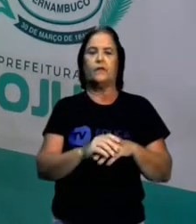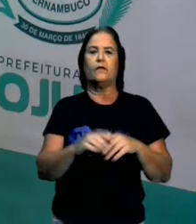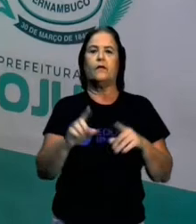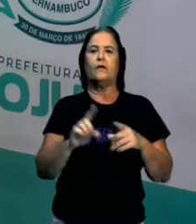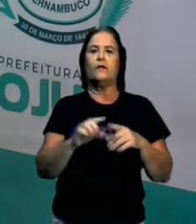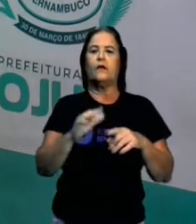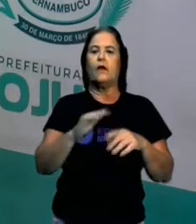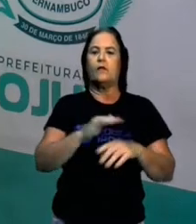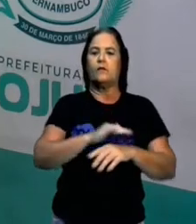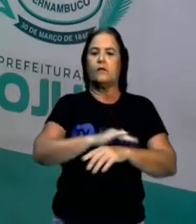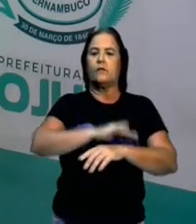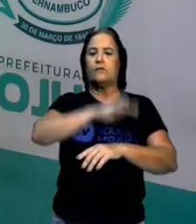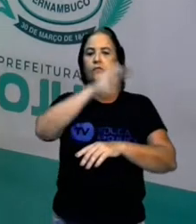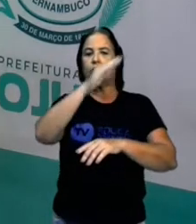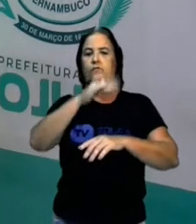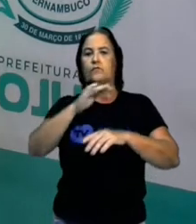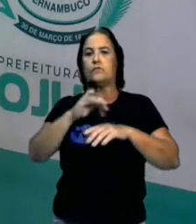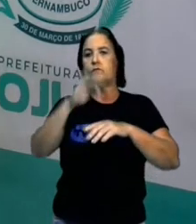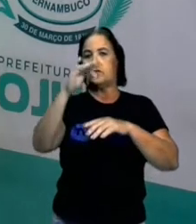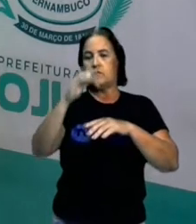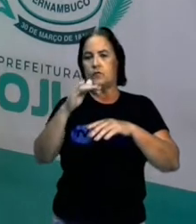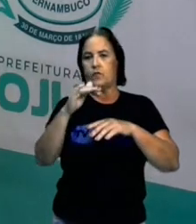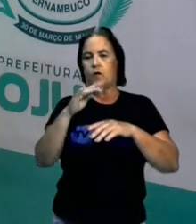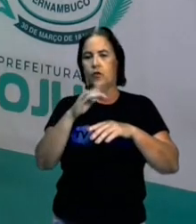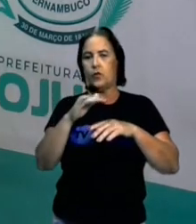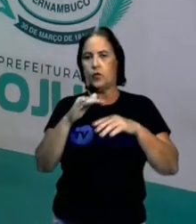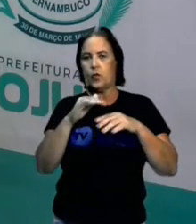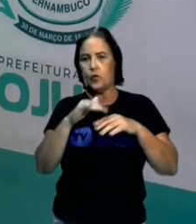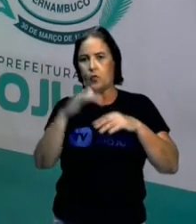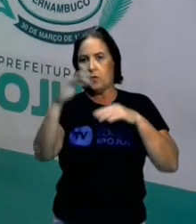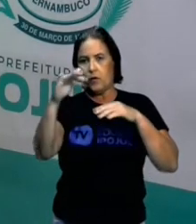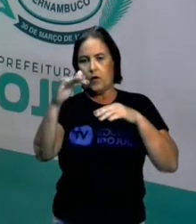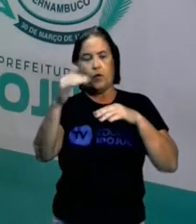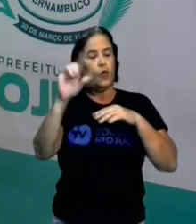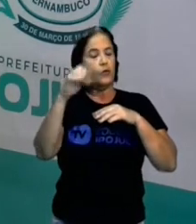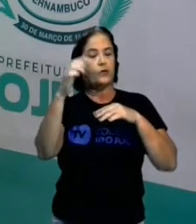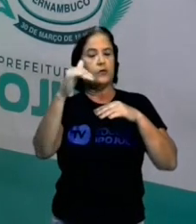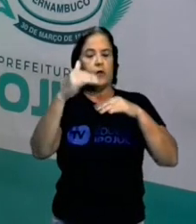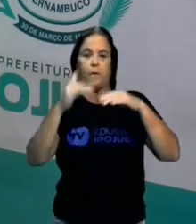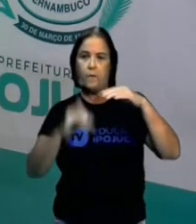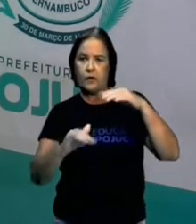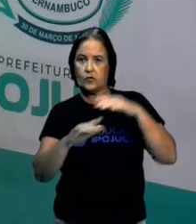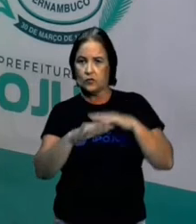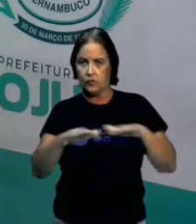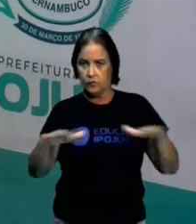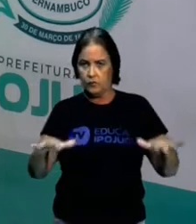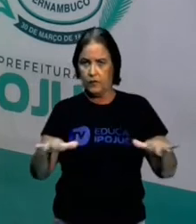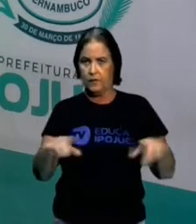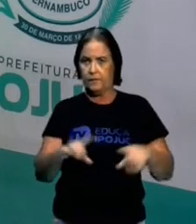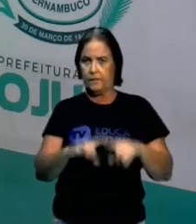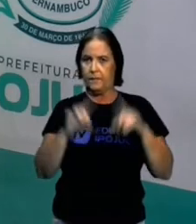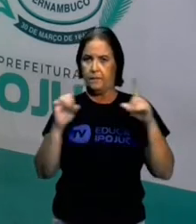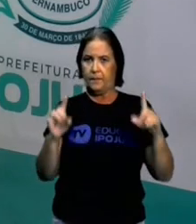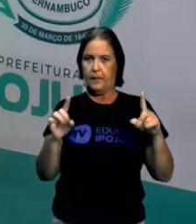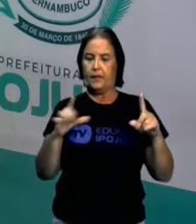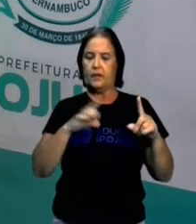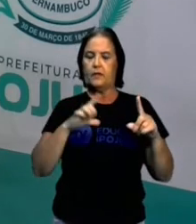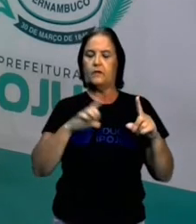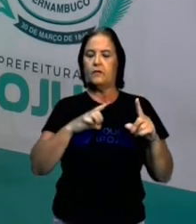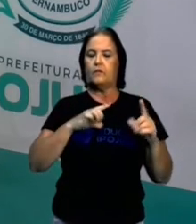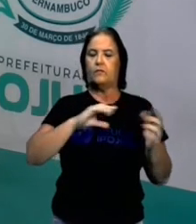do nível do mar e as que estão abaixo do nível do mar, mas no geral ela tem essa forma